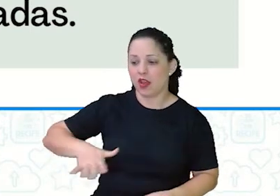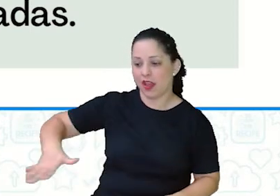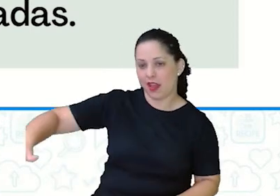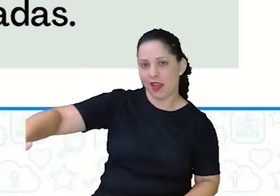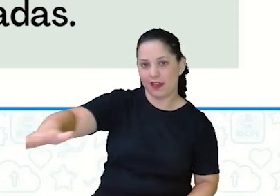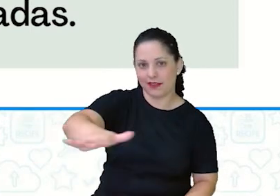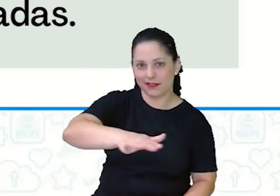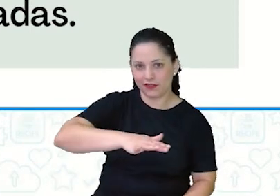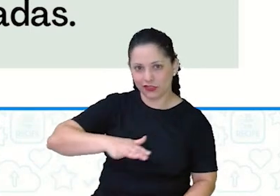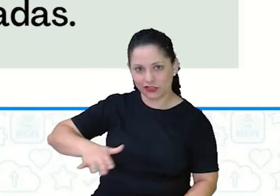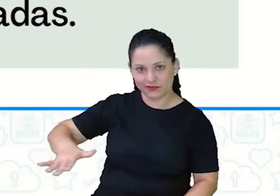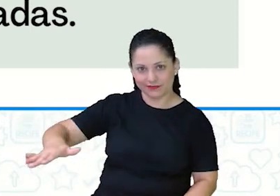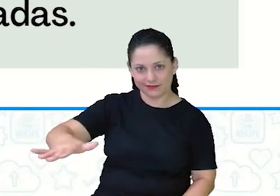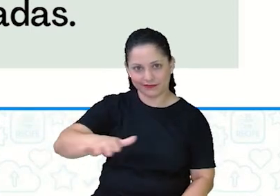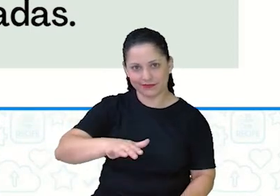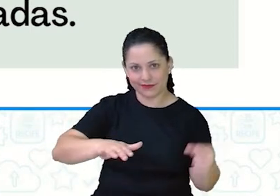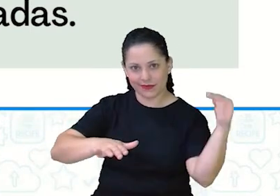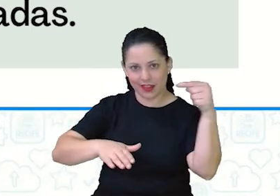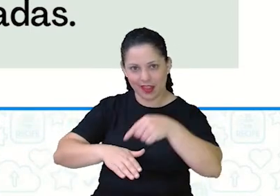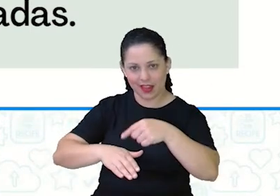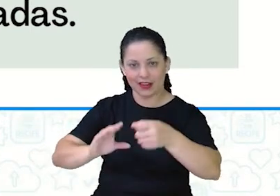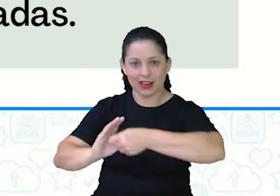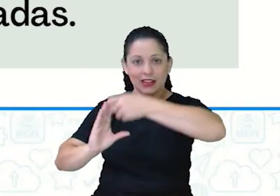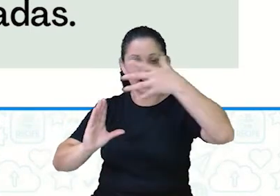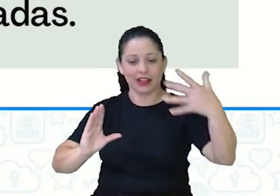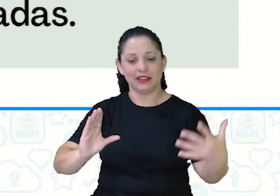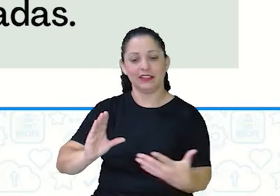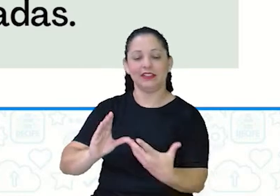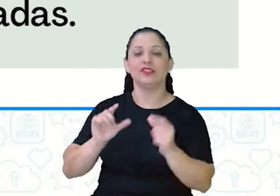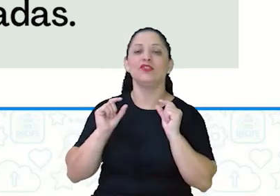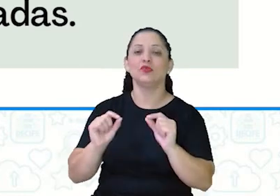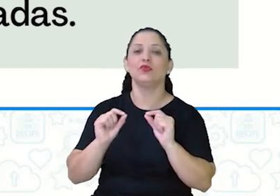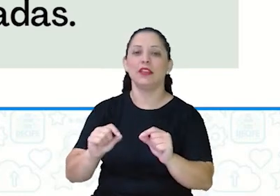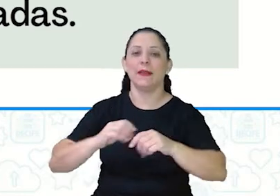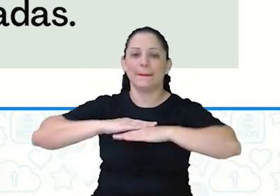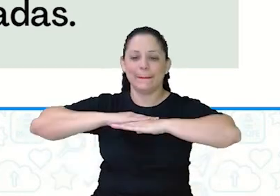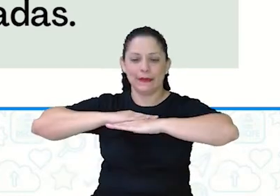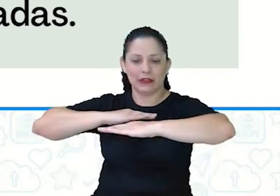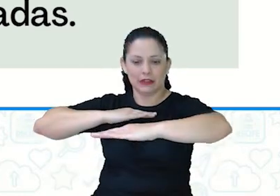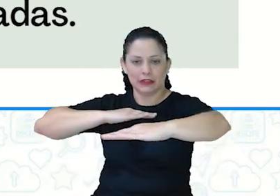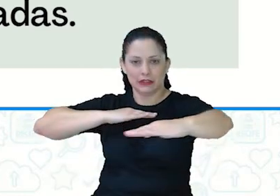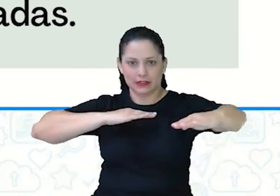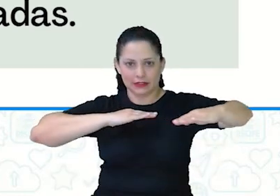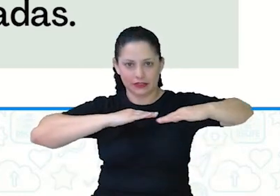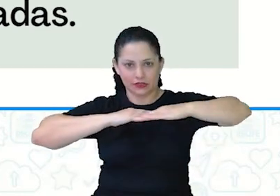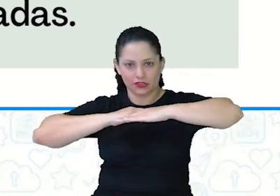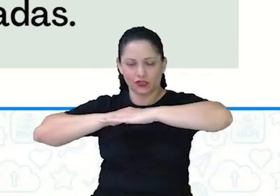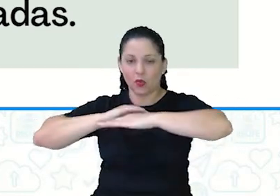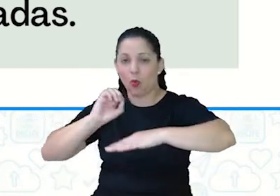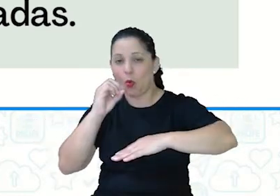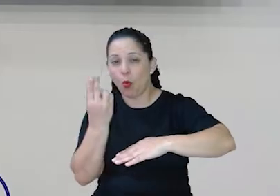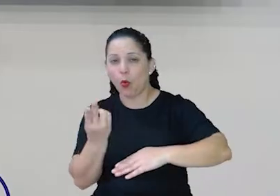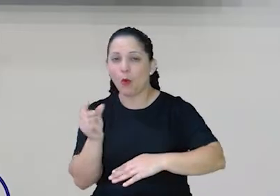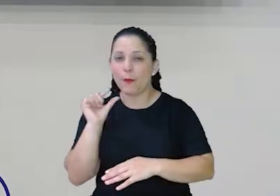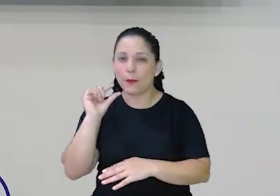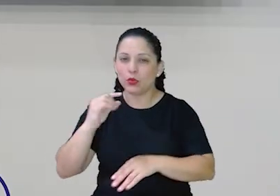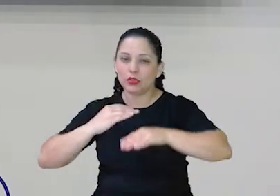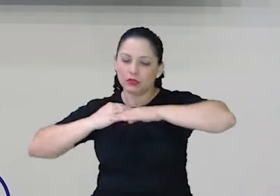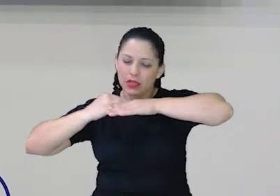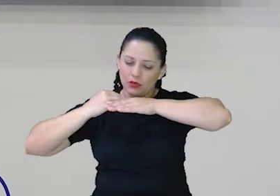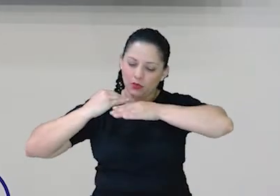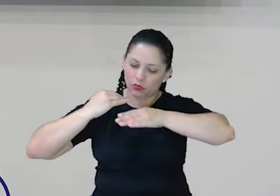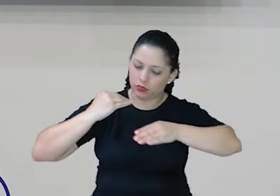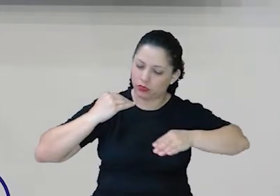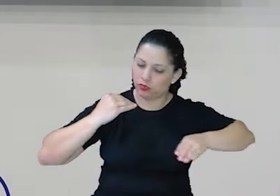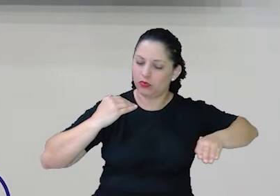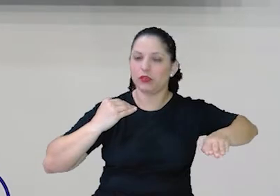formações geológicas que se caracterizam por seres, planas ou um pouquinho só inclinadas. Então, a gente está aqui